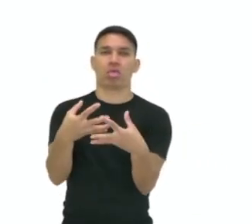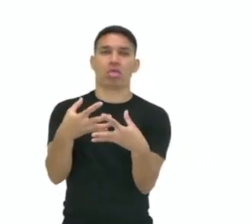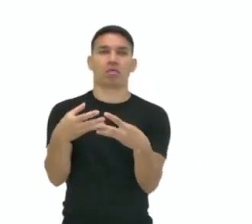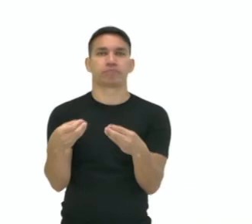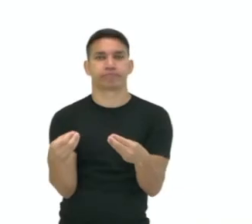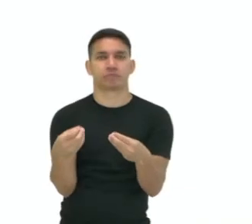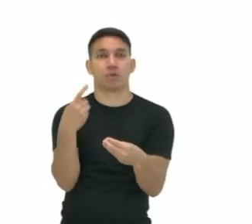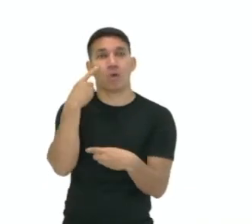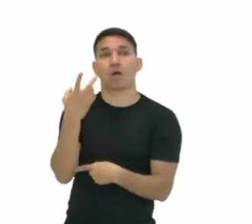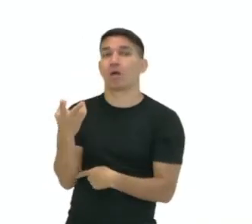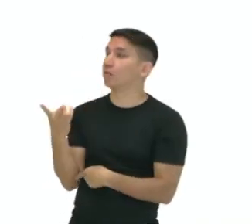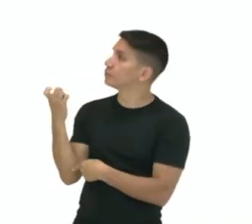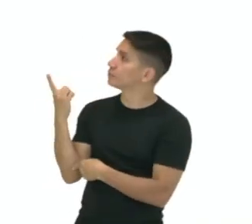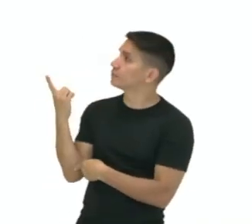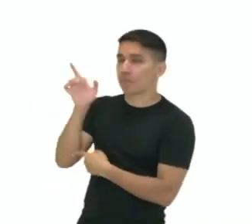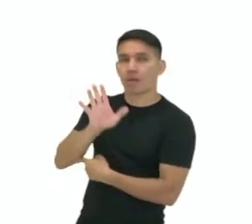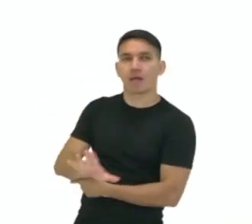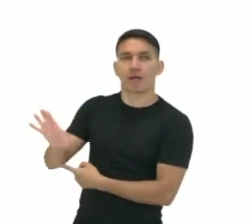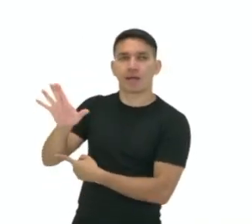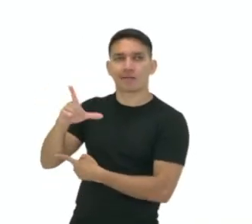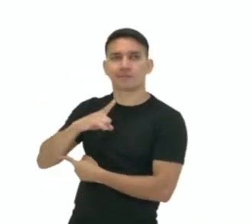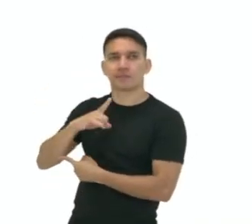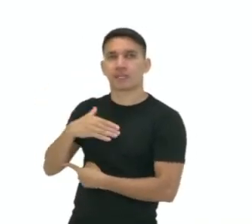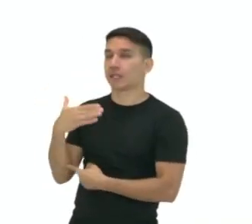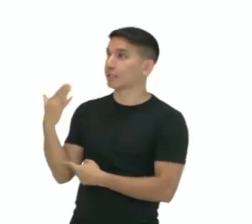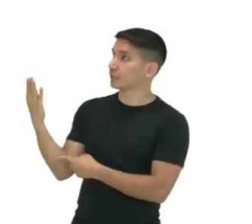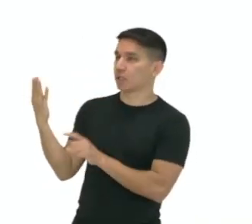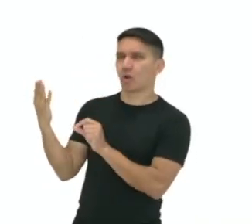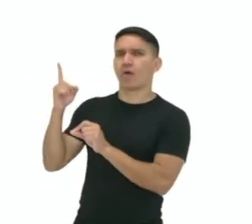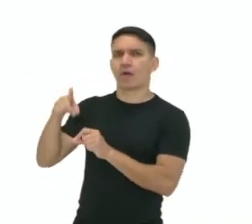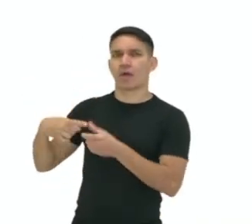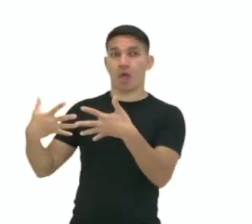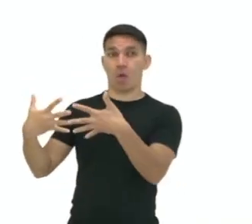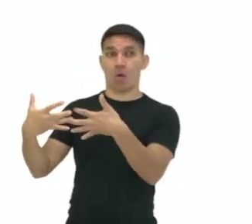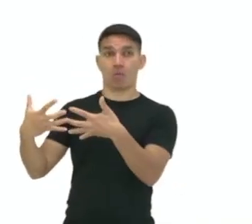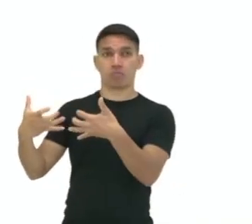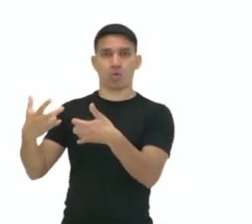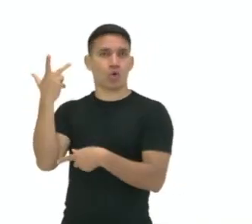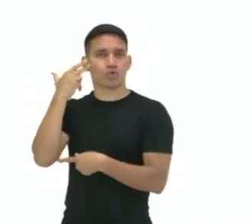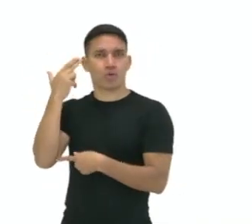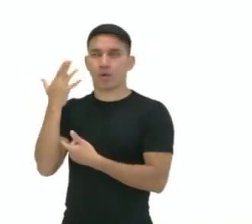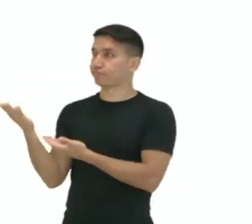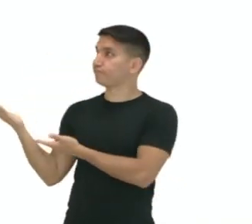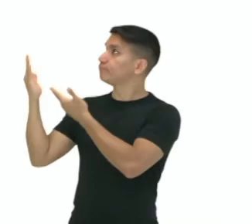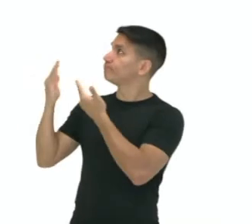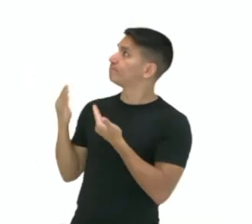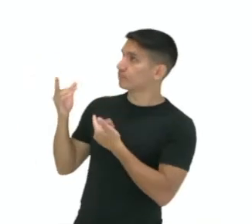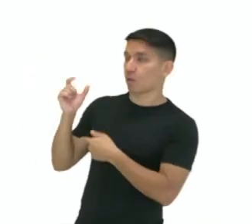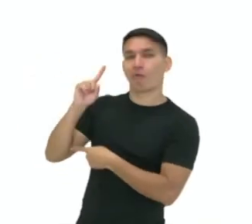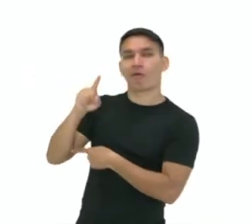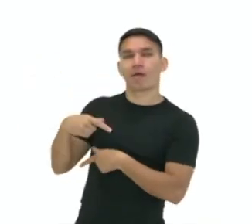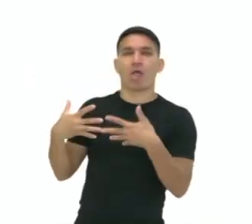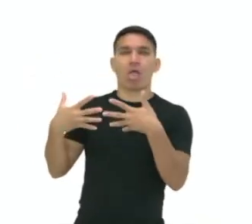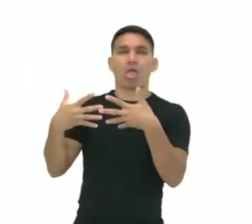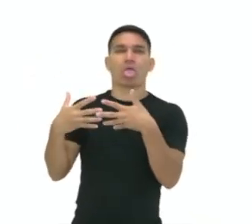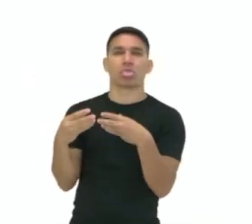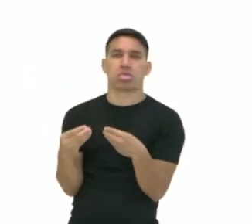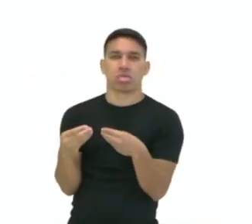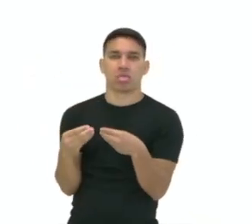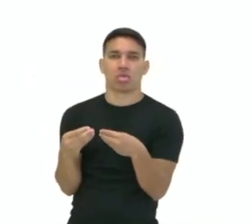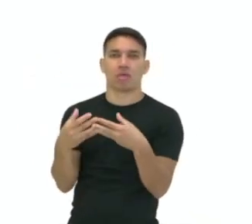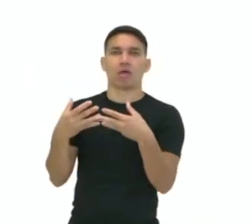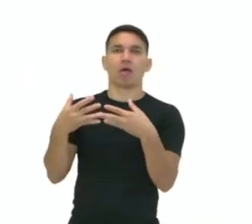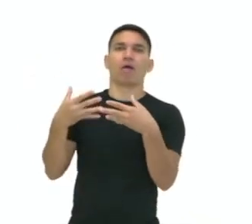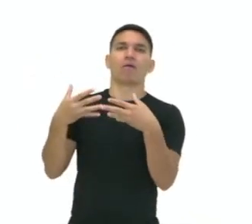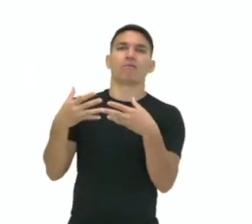Aqui nós temos, então, na esquerda, um músculo normal e, na da direita, um músculo que está